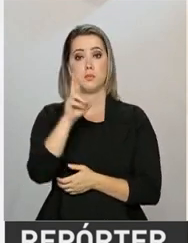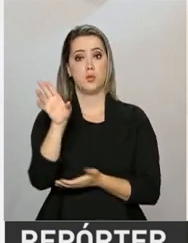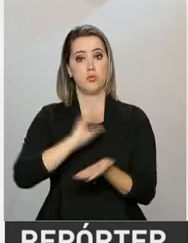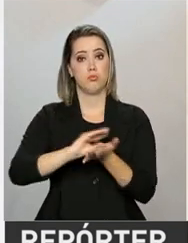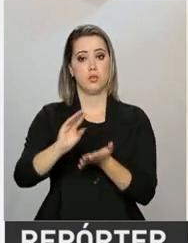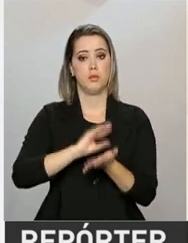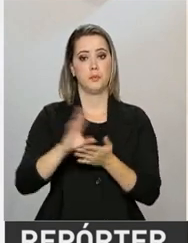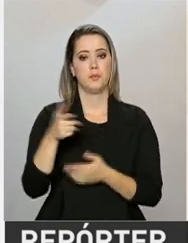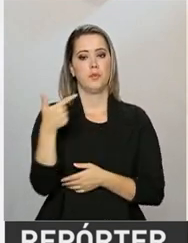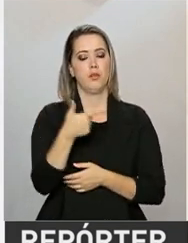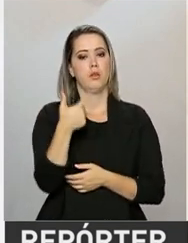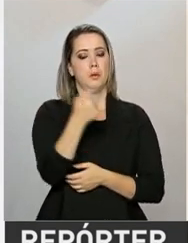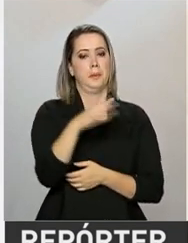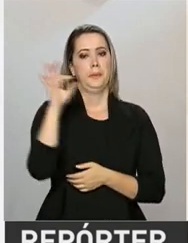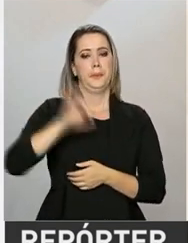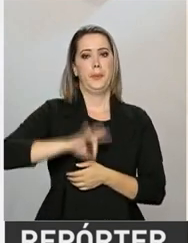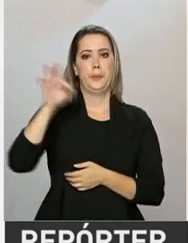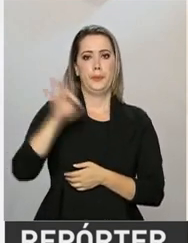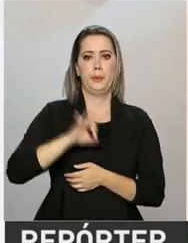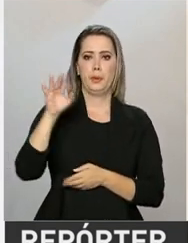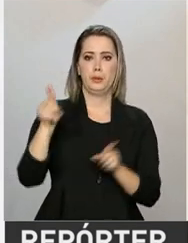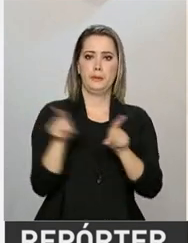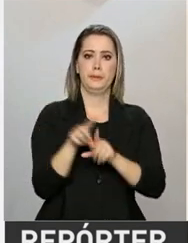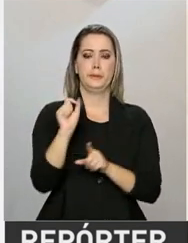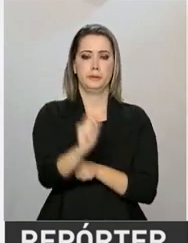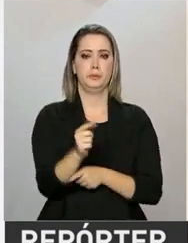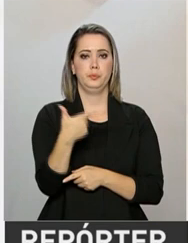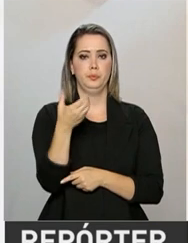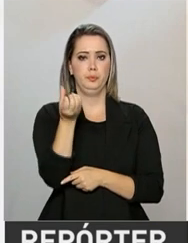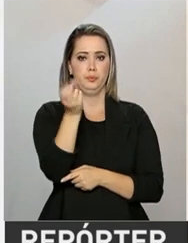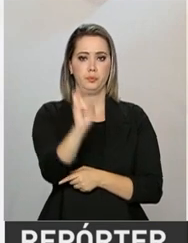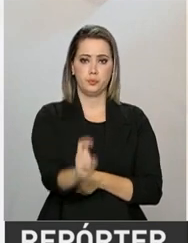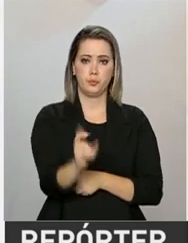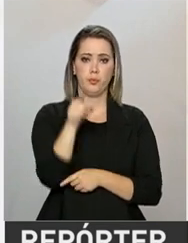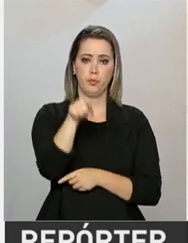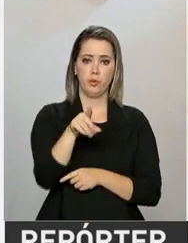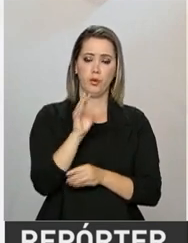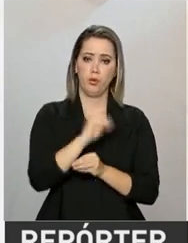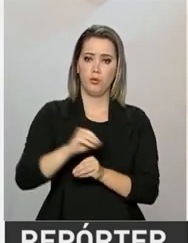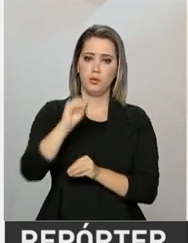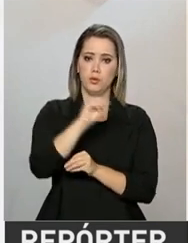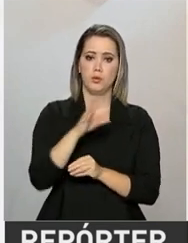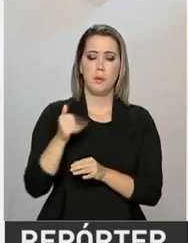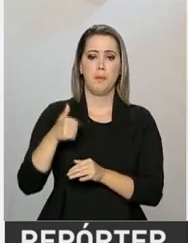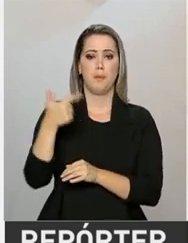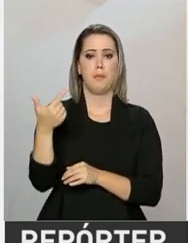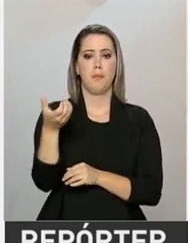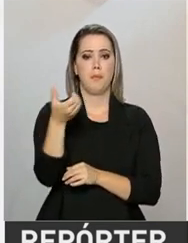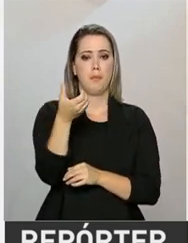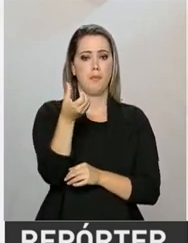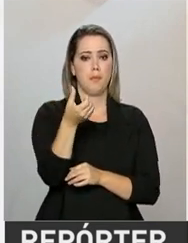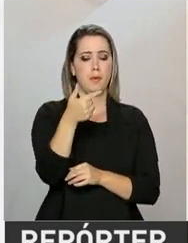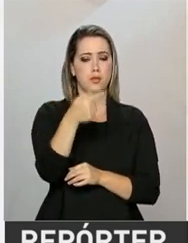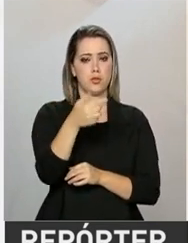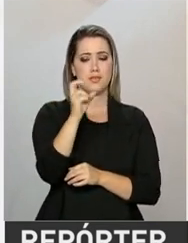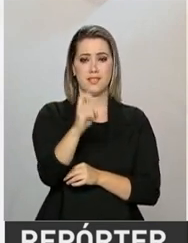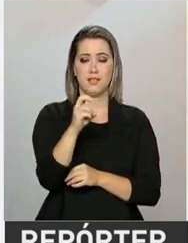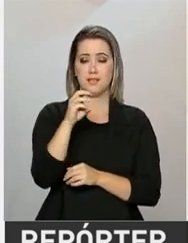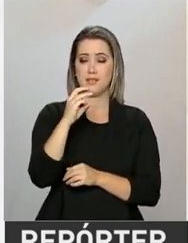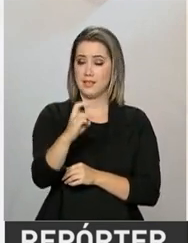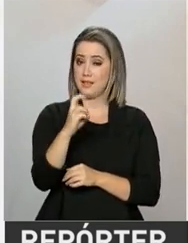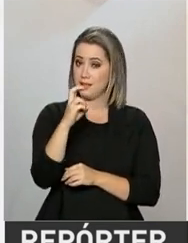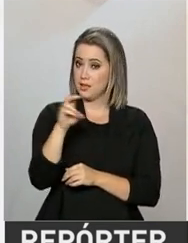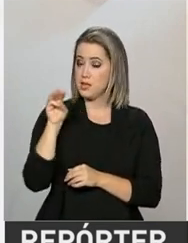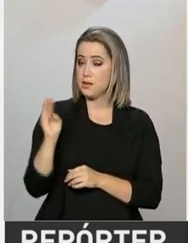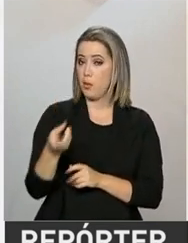27% maior do que em 2015 quando foram atendidos cerca de 175 milhões de